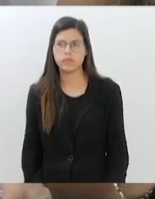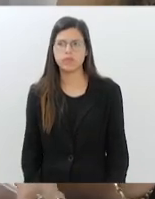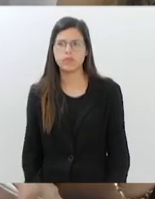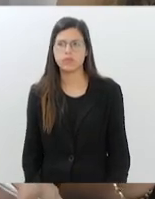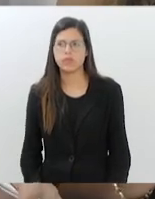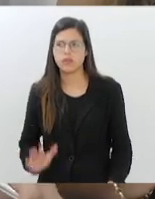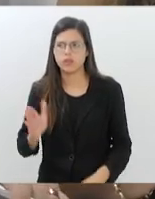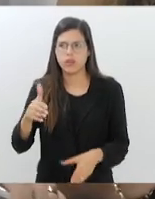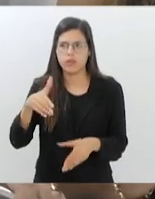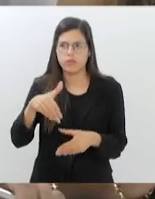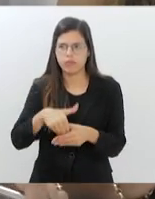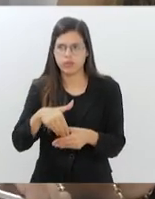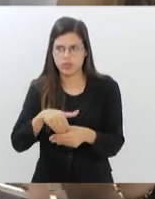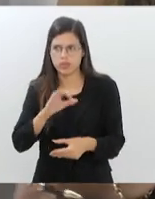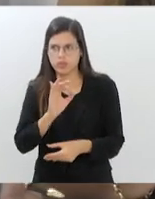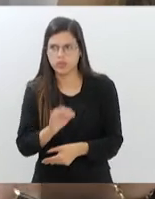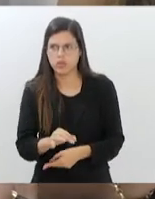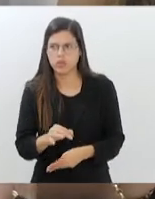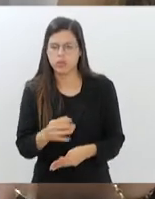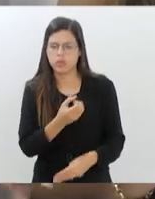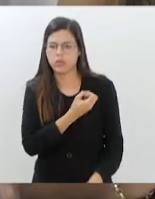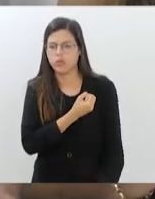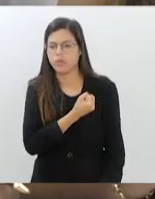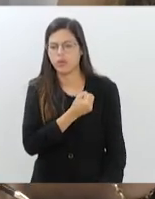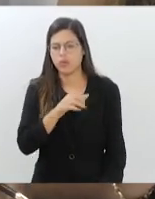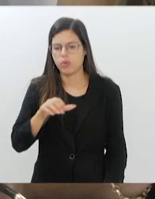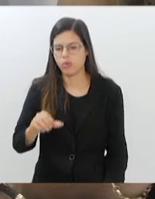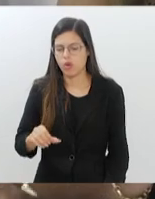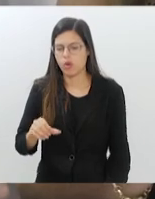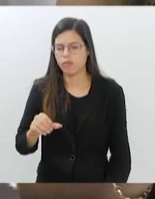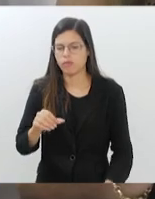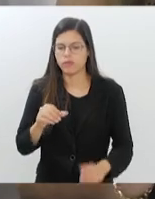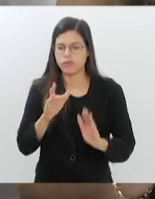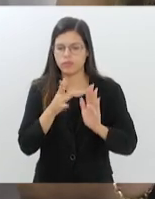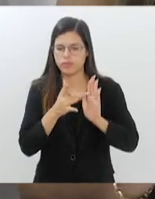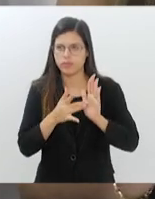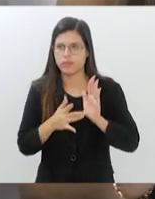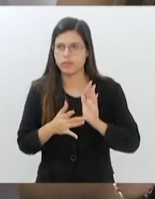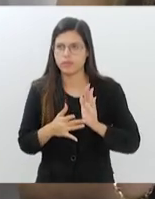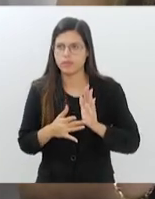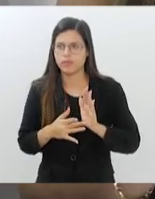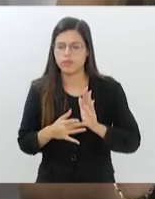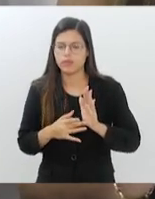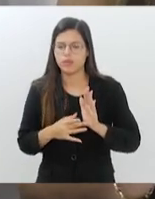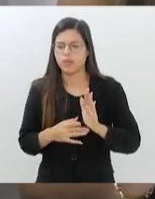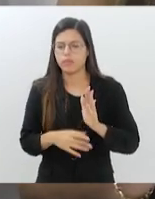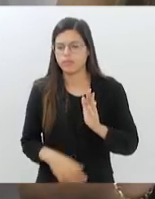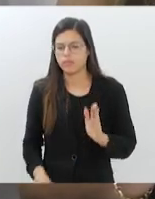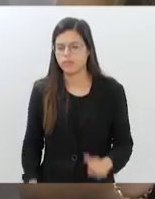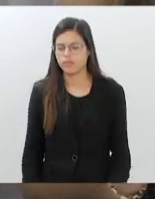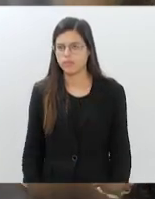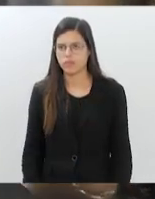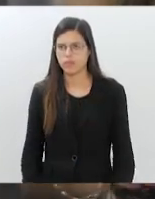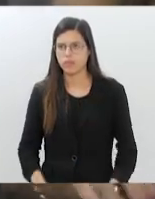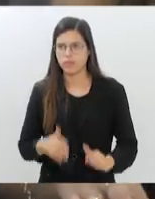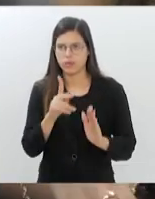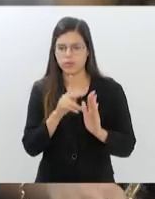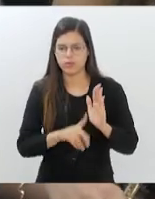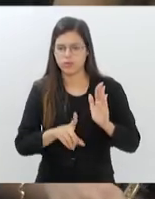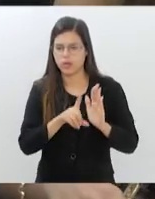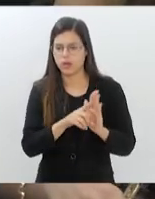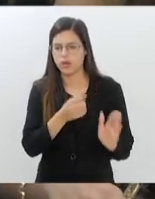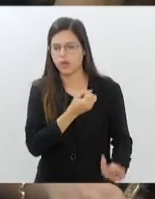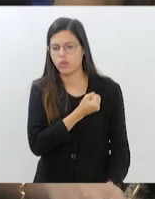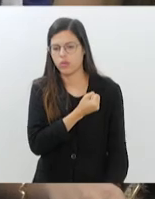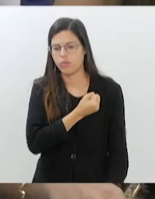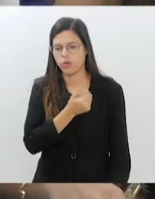já foi votado não perfeito item então da pauta declaração de voto perfeito item da paa projeto de